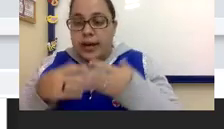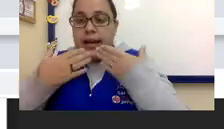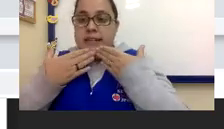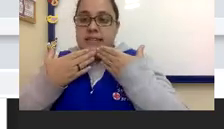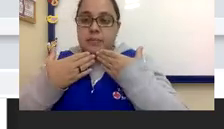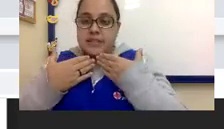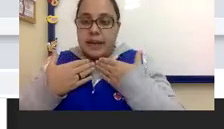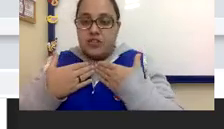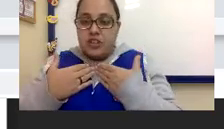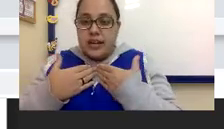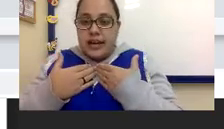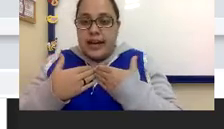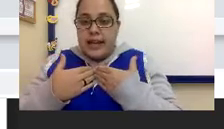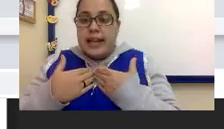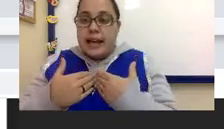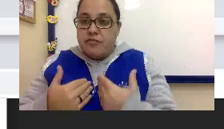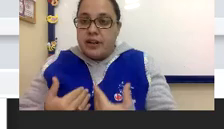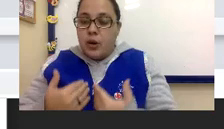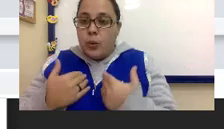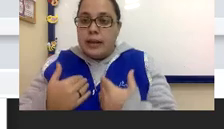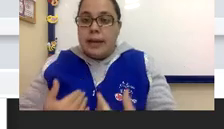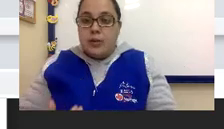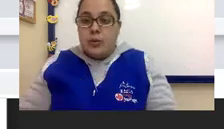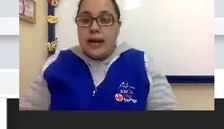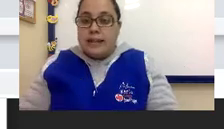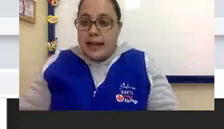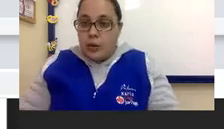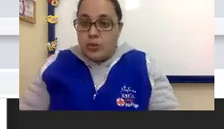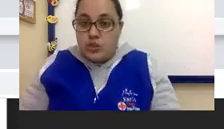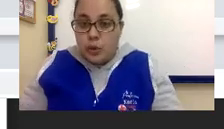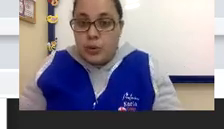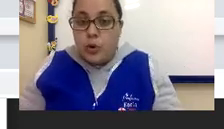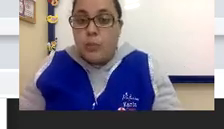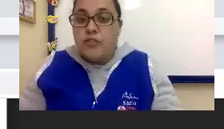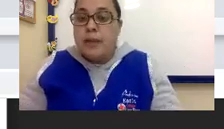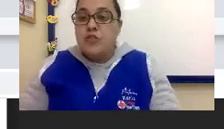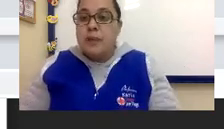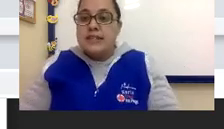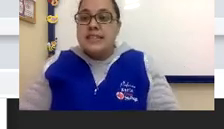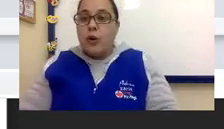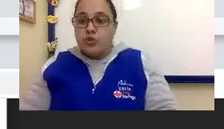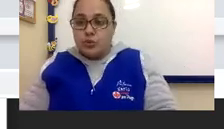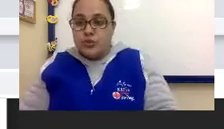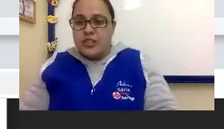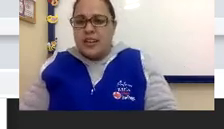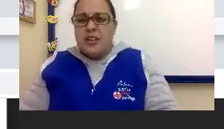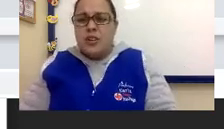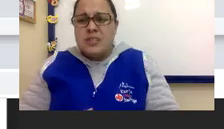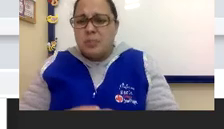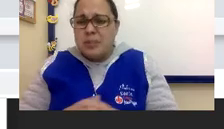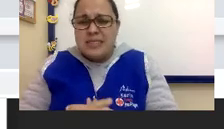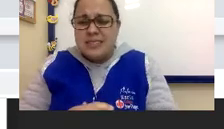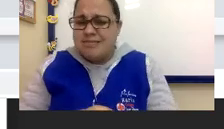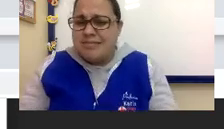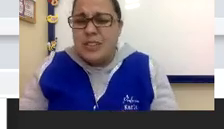digestão. Ele simplesmente leva o alimento até o estômago com movimentos peristálticos.